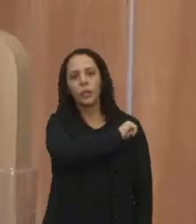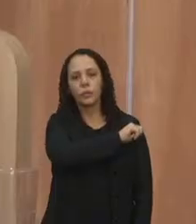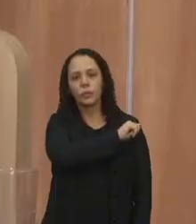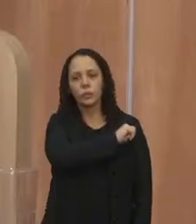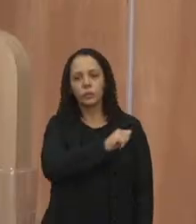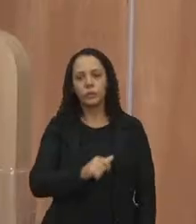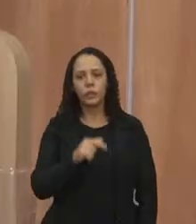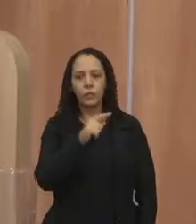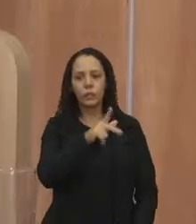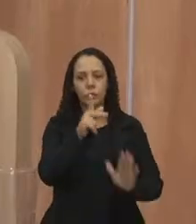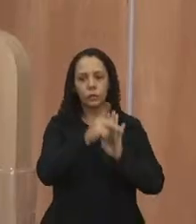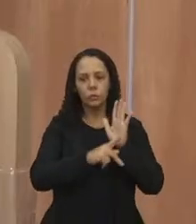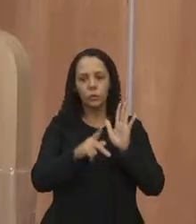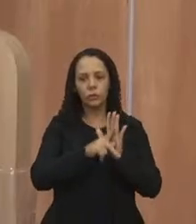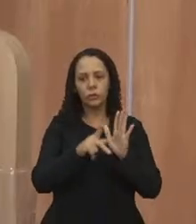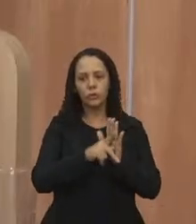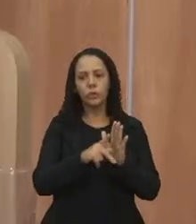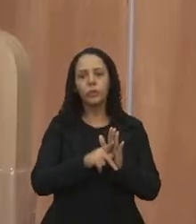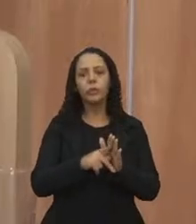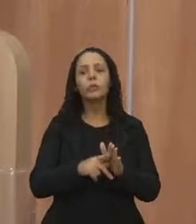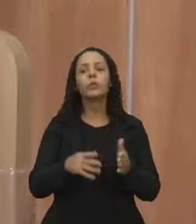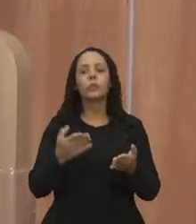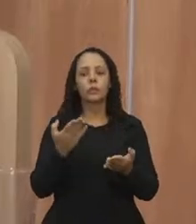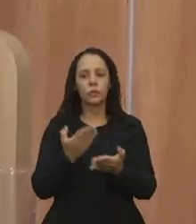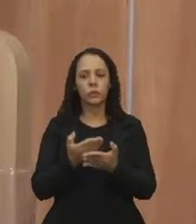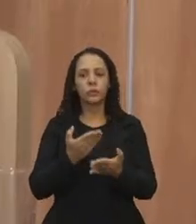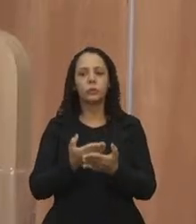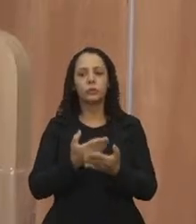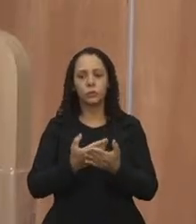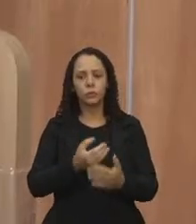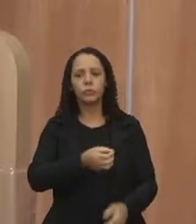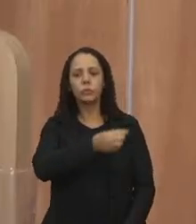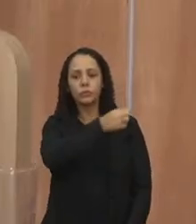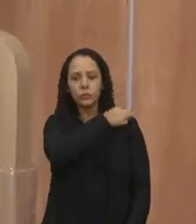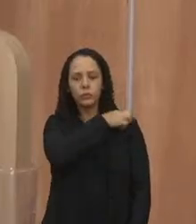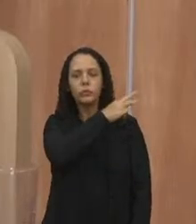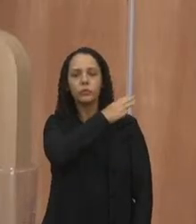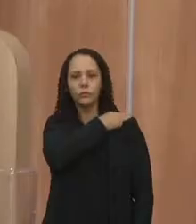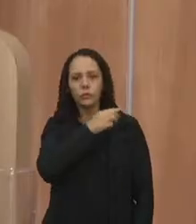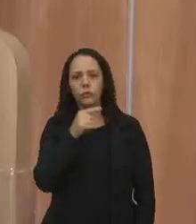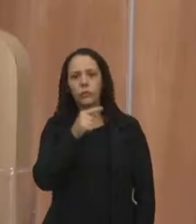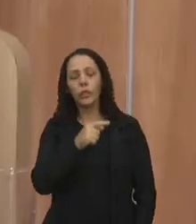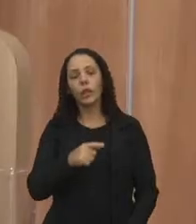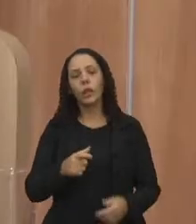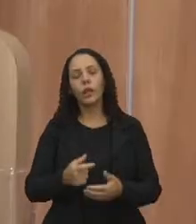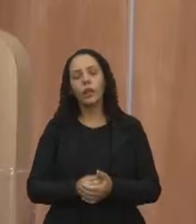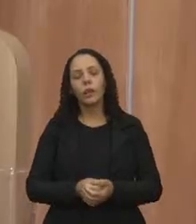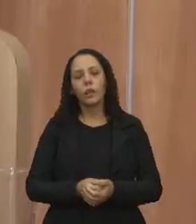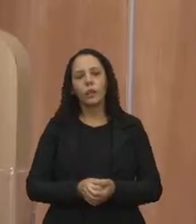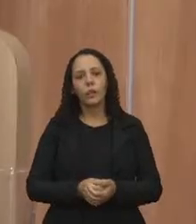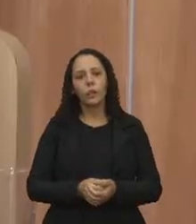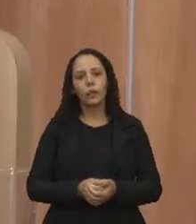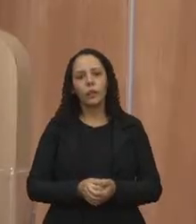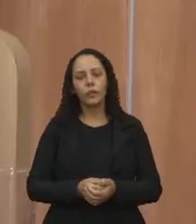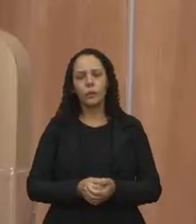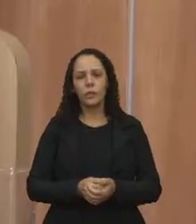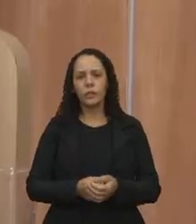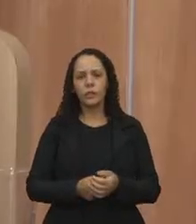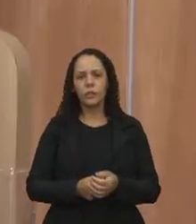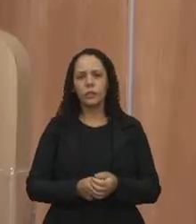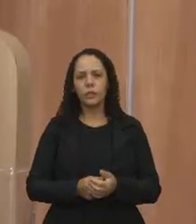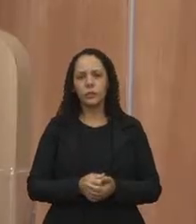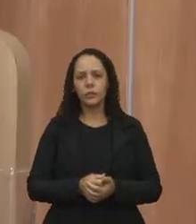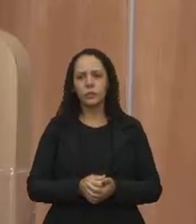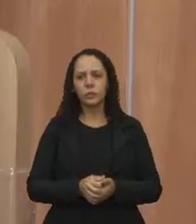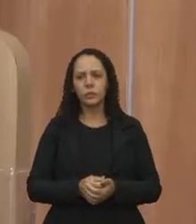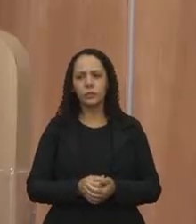na Roça que foi do ensino médio lá da informática. Só que realmente a gente